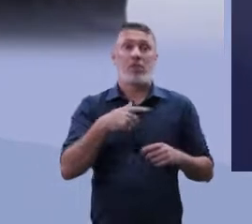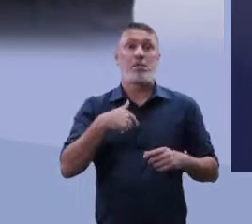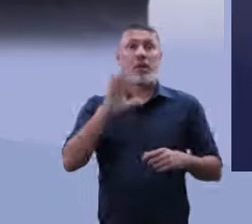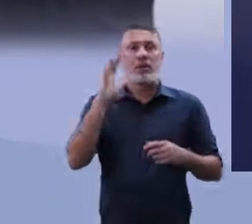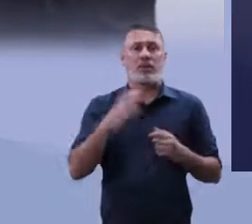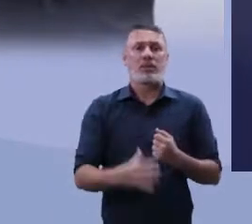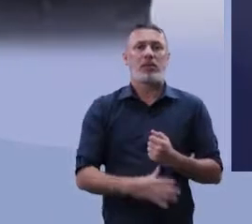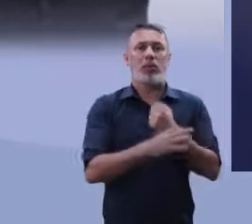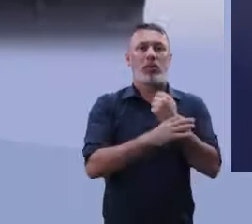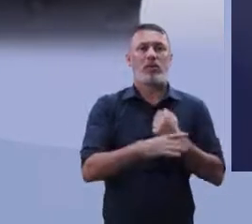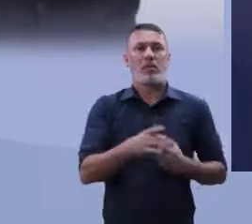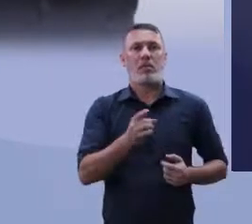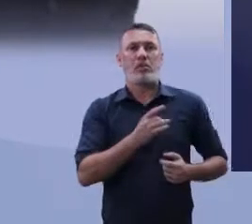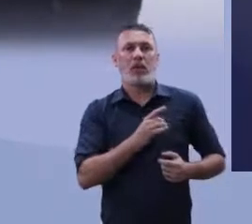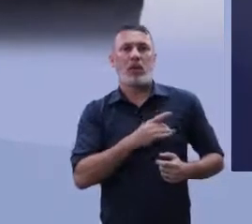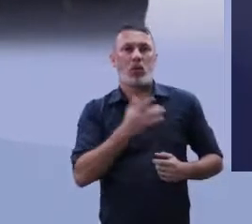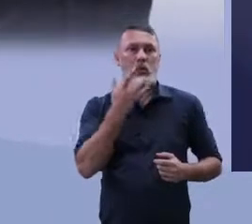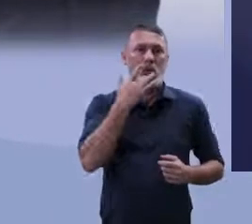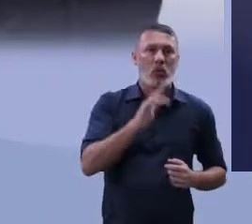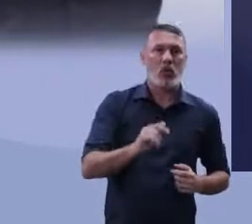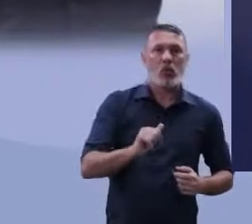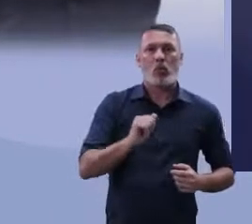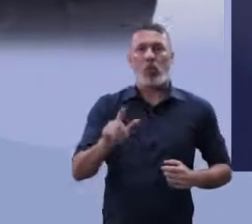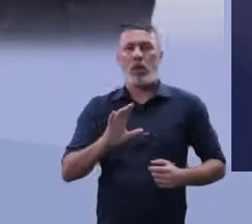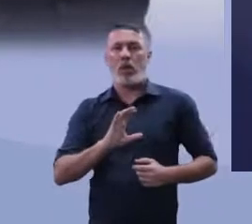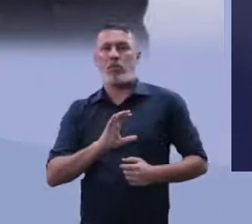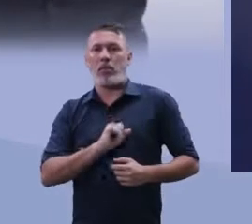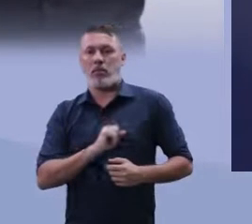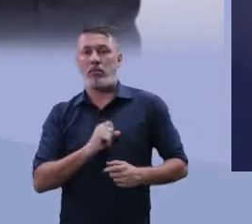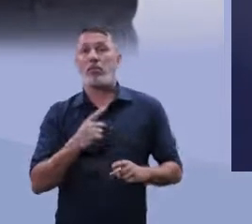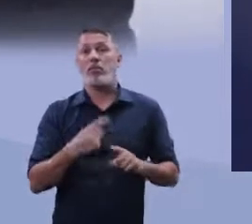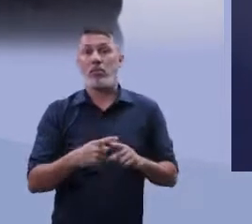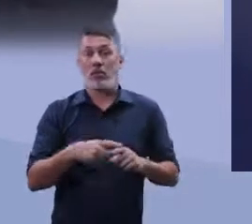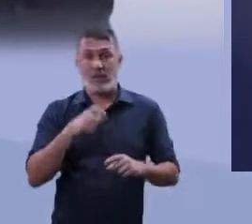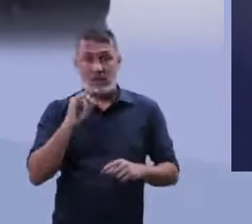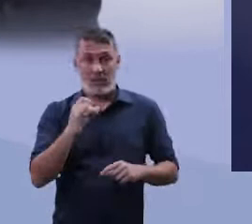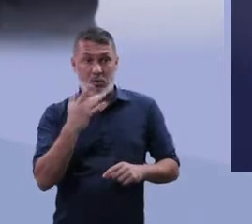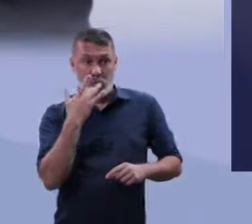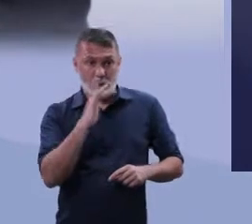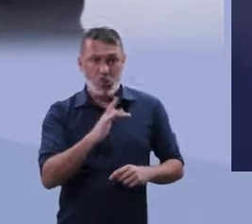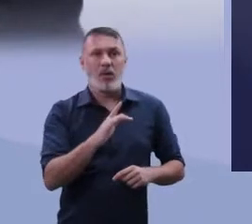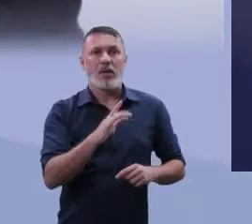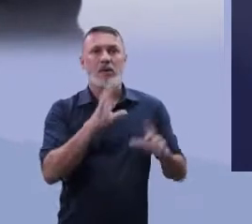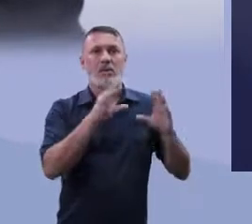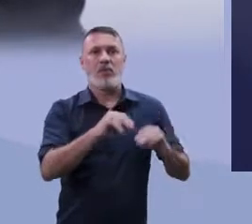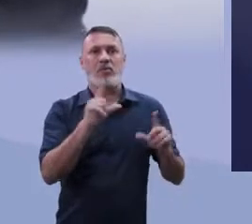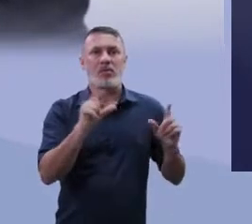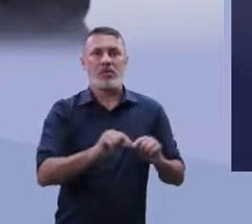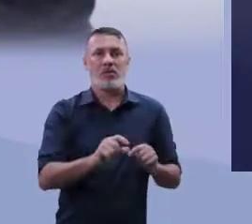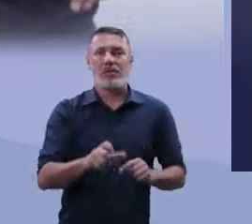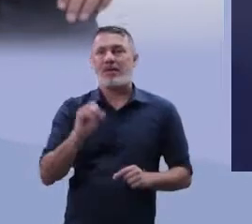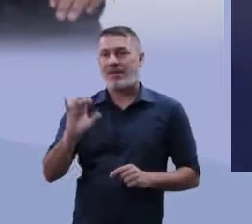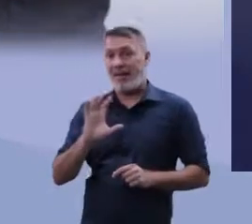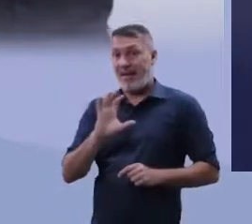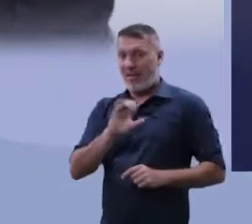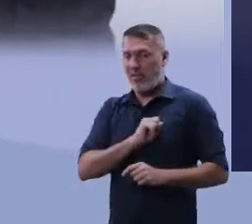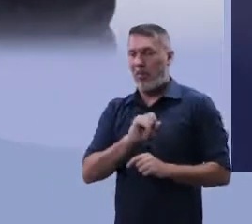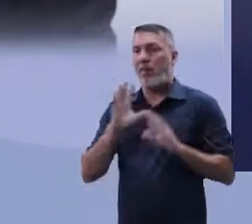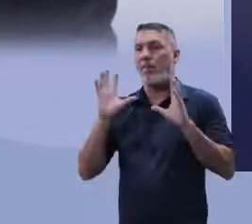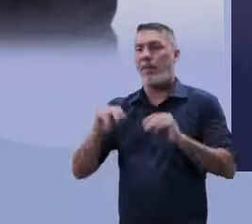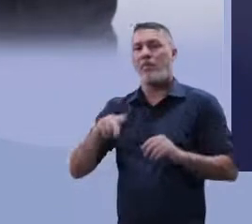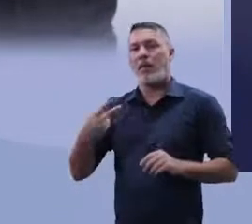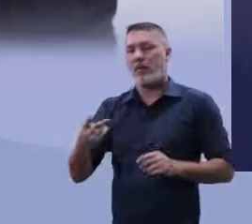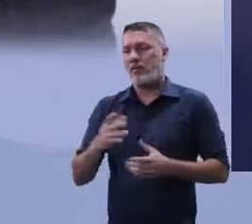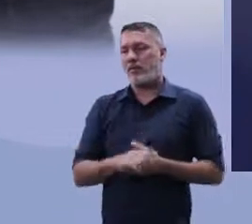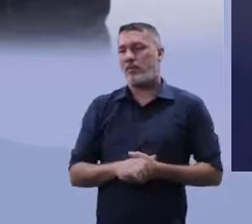ser temido do que ser amado, quando haja de faltar uma das duas. Porque dos homens se pode dizer, de uma maneira geral,